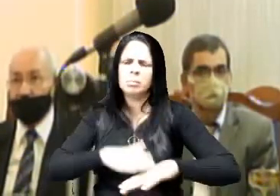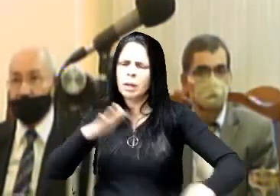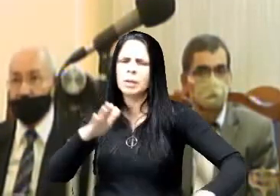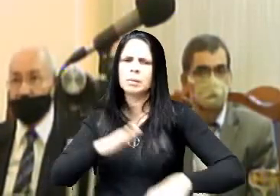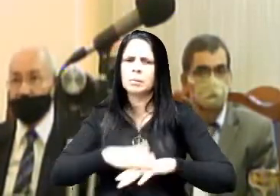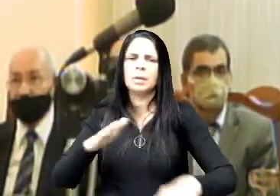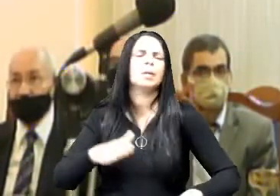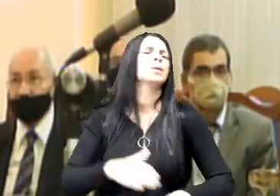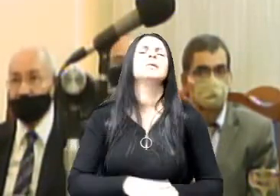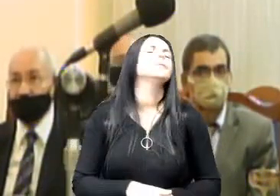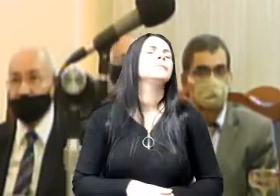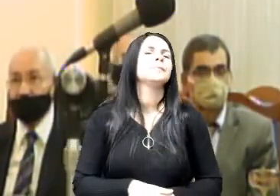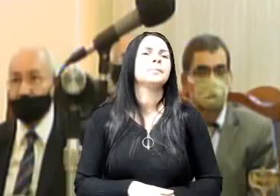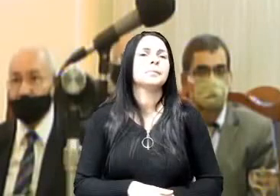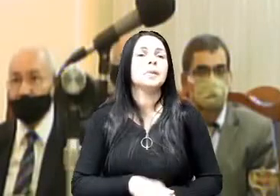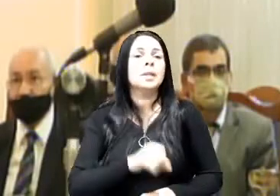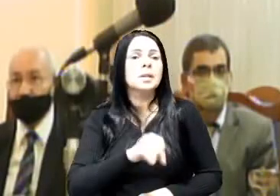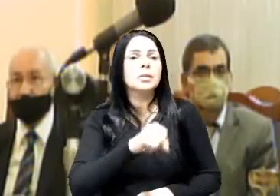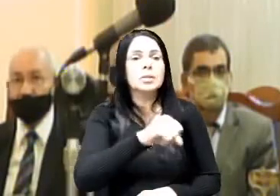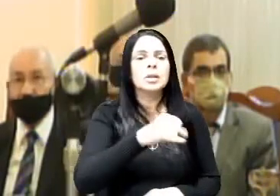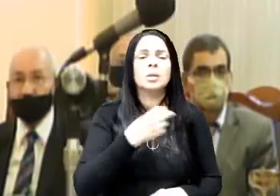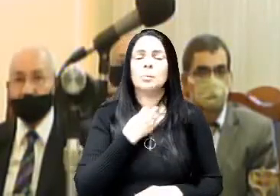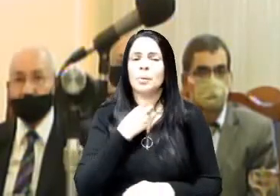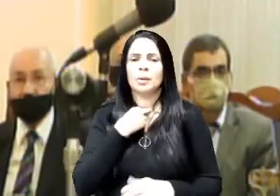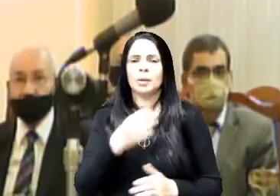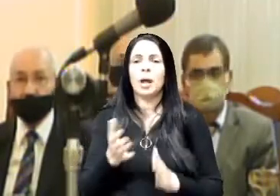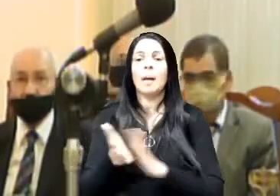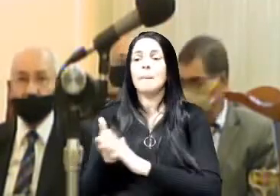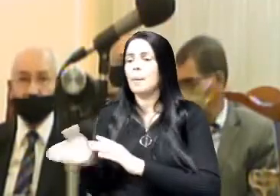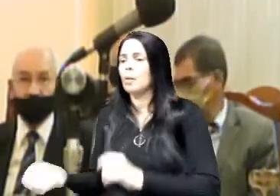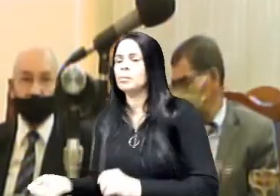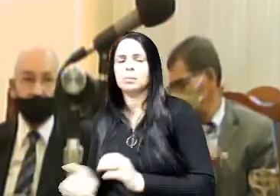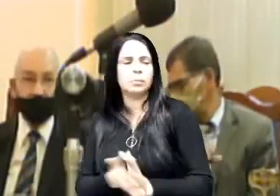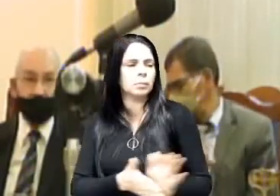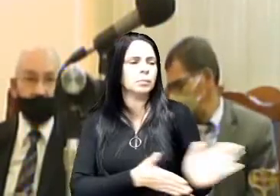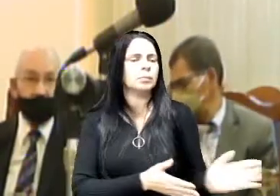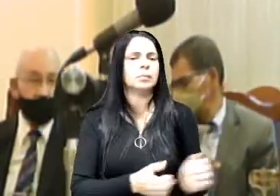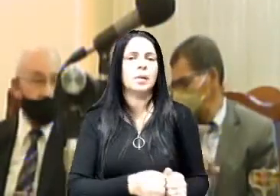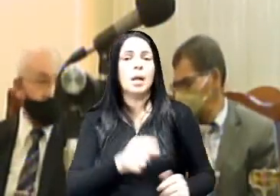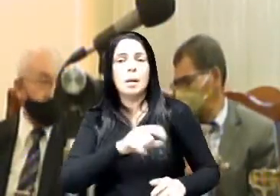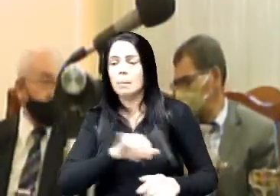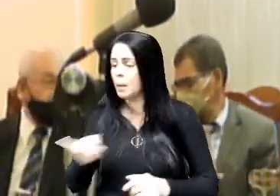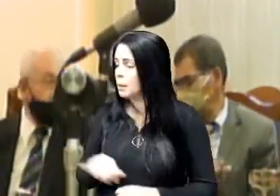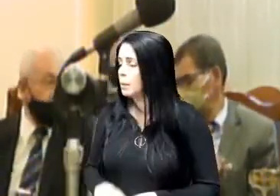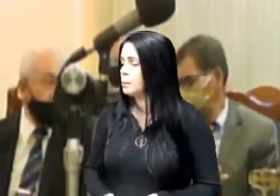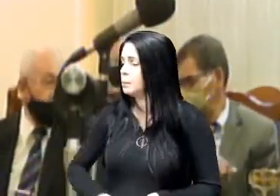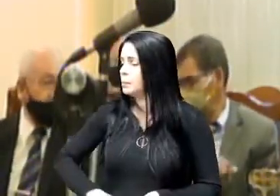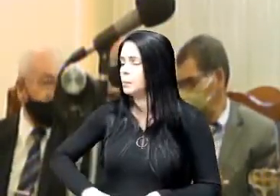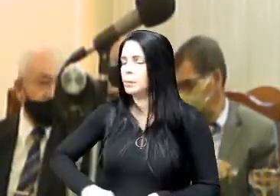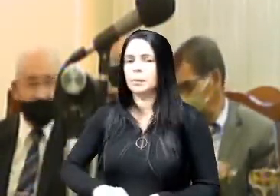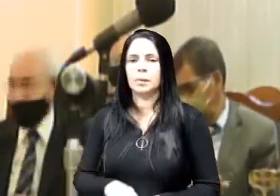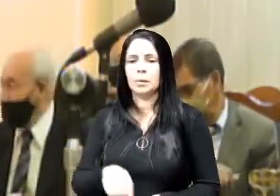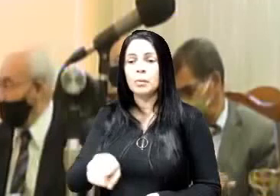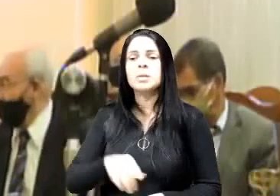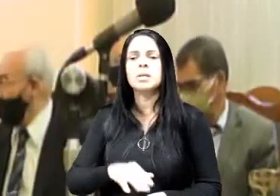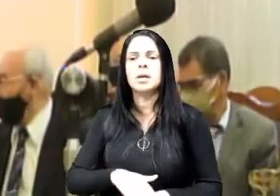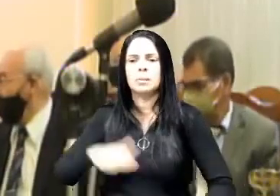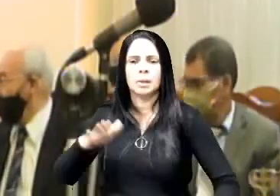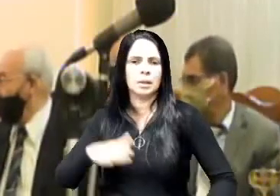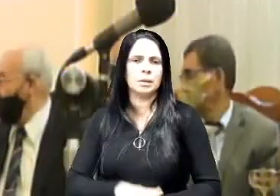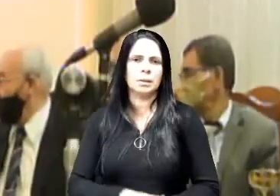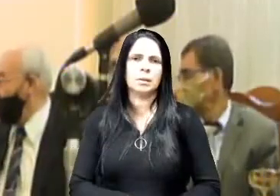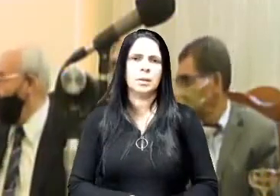mais. Se você não pode dar a mão a quem está do seu lado, dê pelo menos assim um toque assim no seu irmão. Diga, você é mais. Você